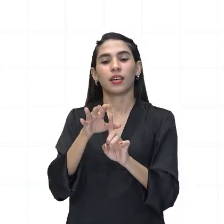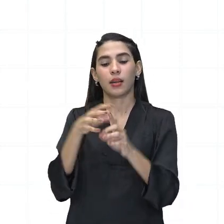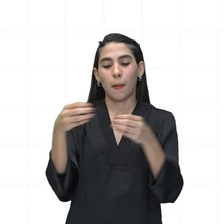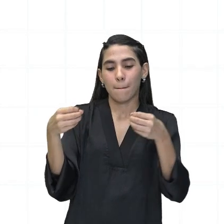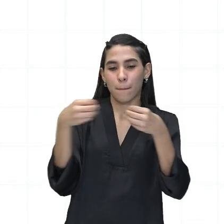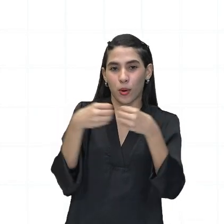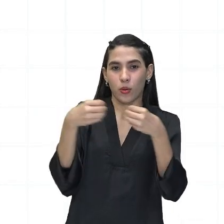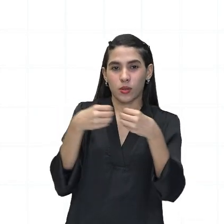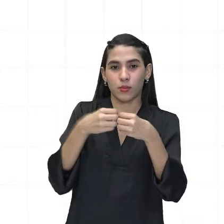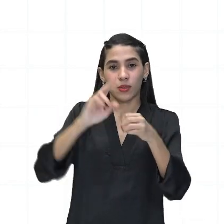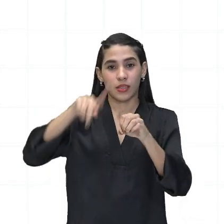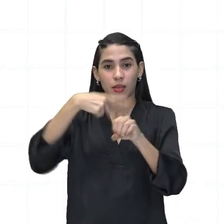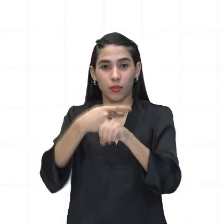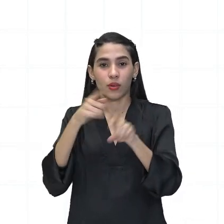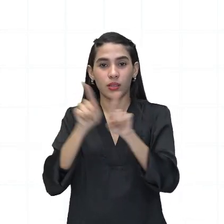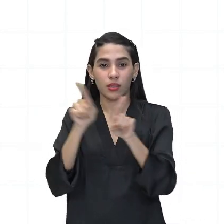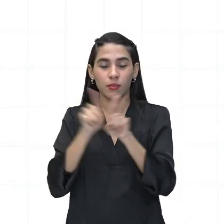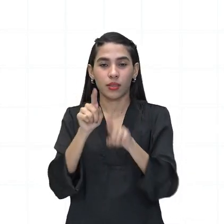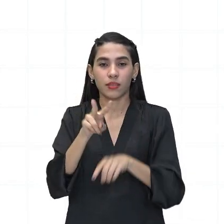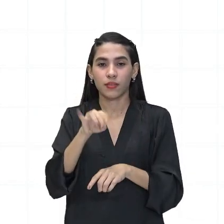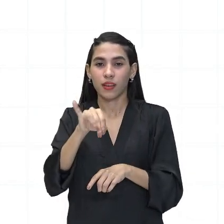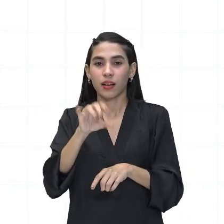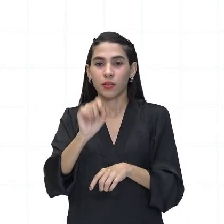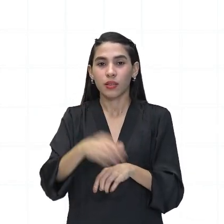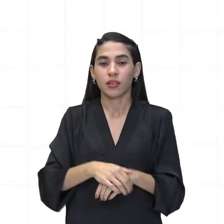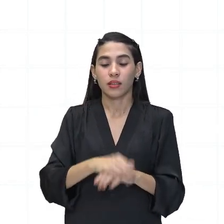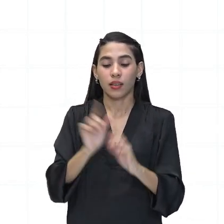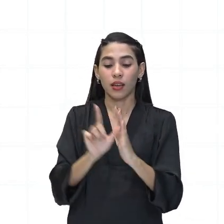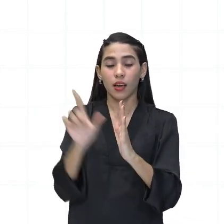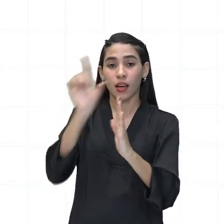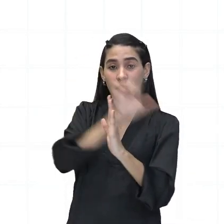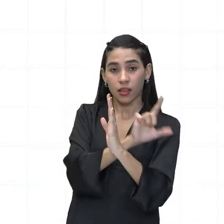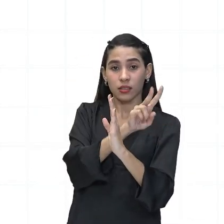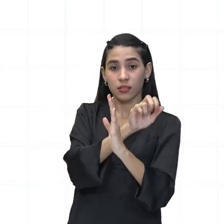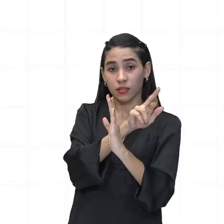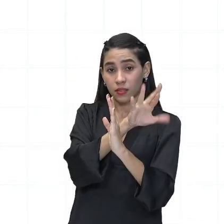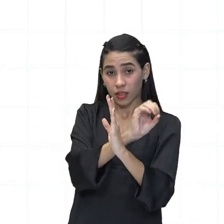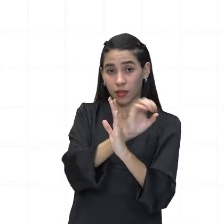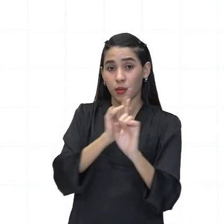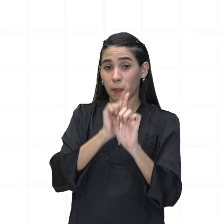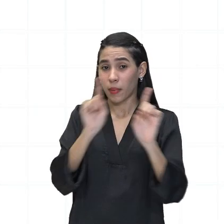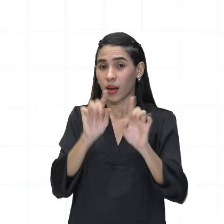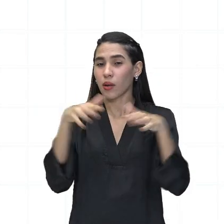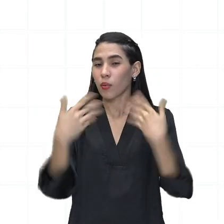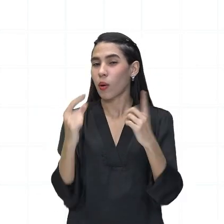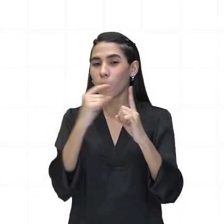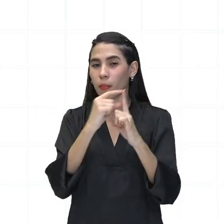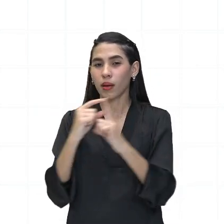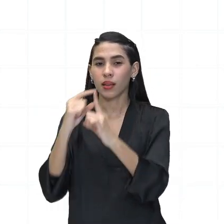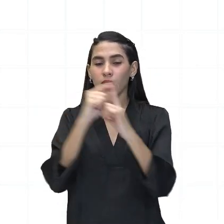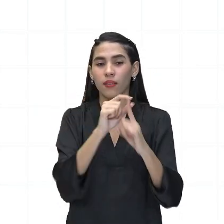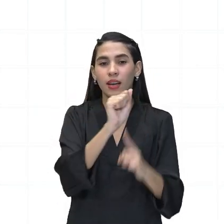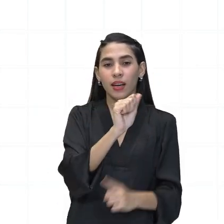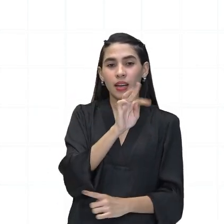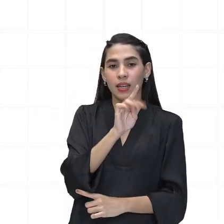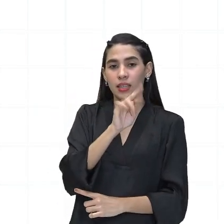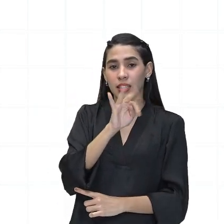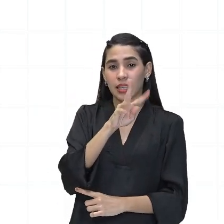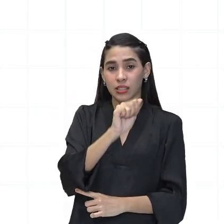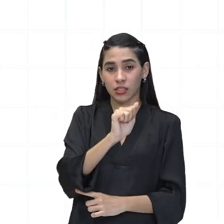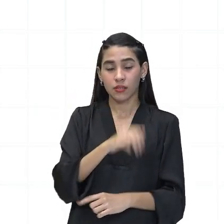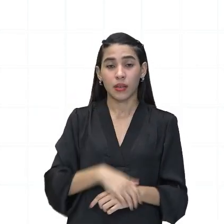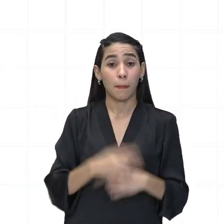e, consequentemente, vai trazê-lo para antes do verbo. Quais são essas palavras atrativas, professora? Tem que ser